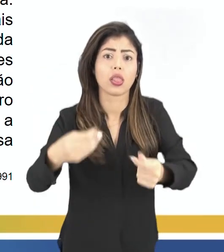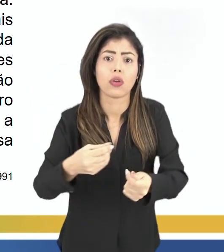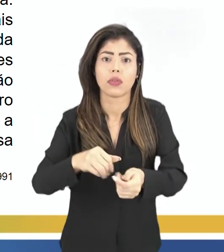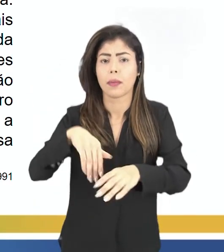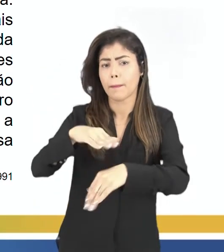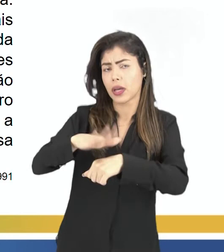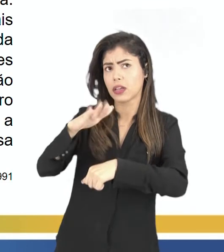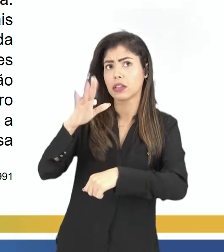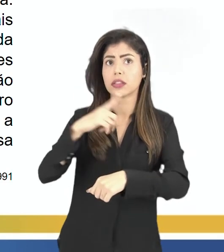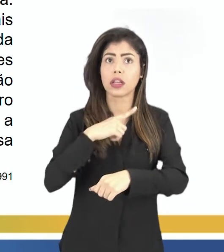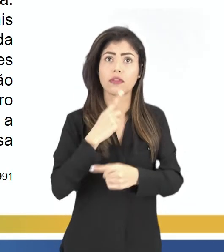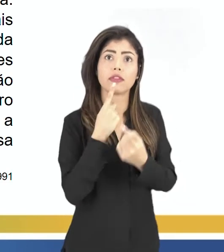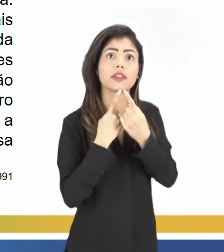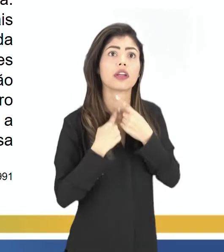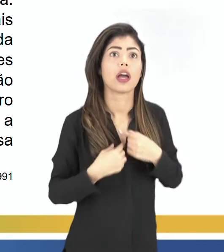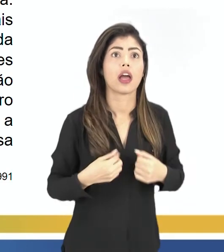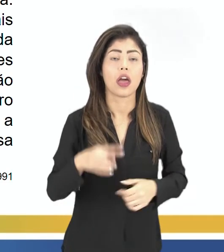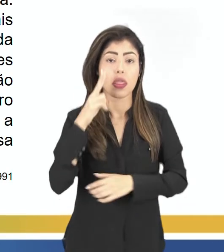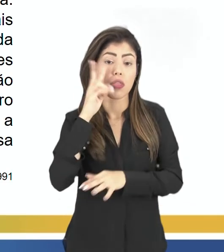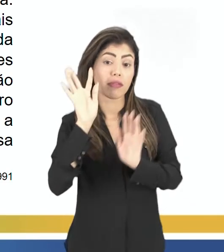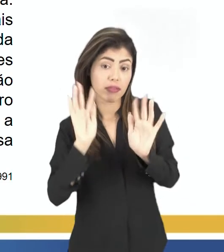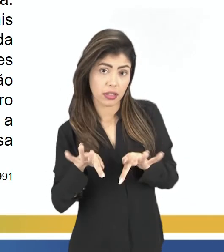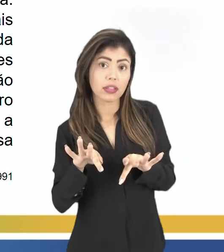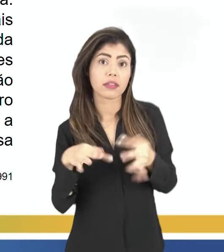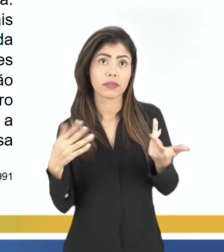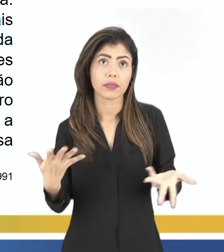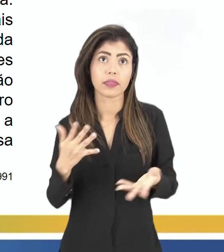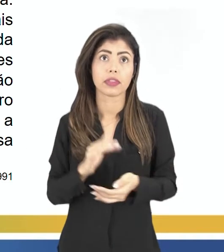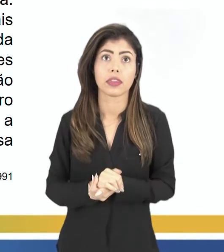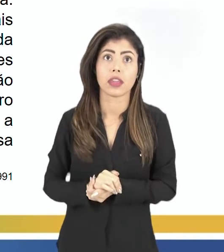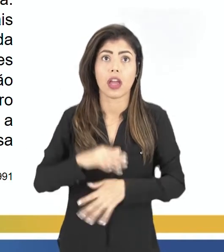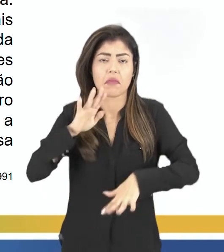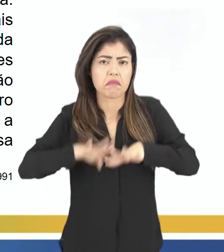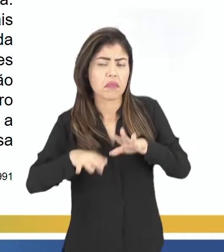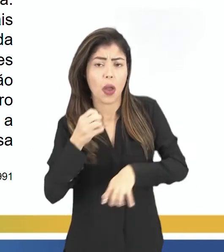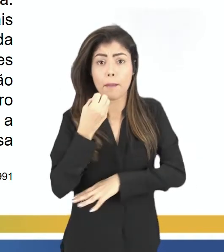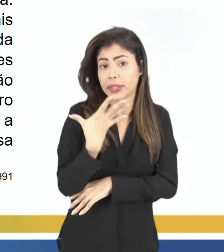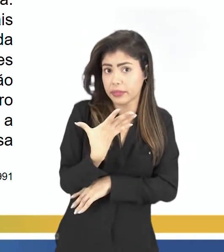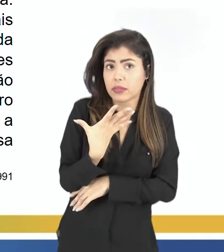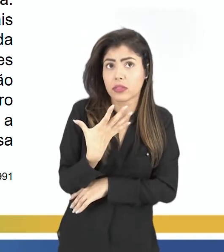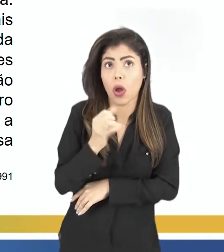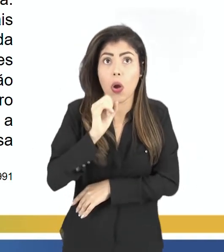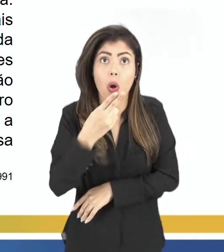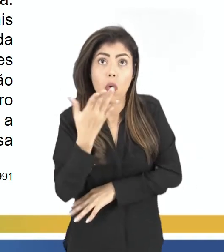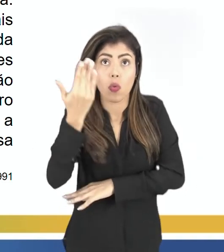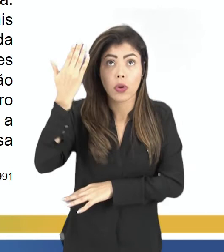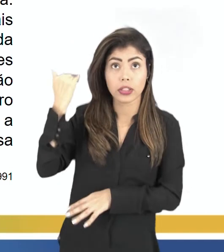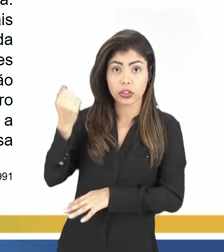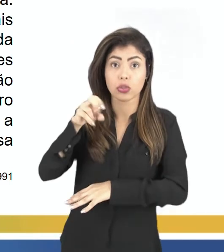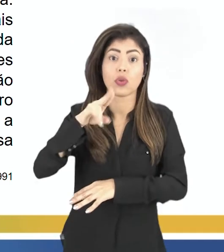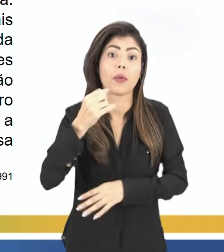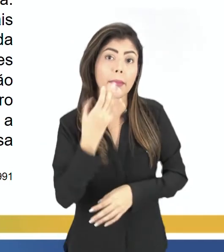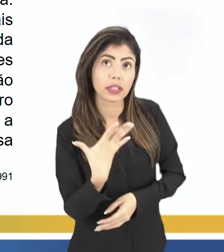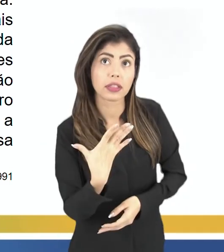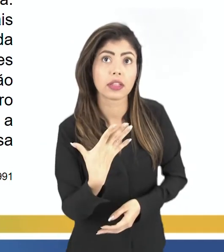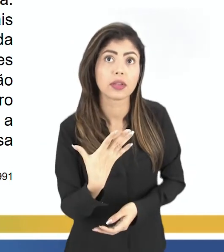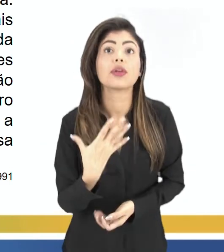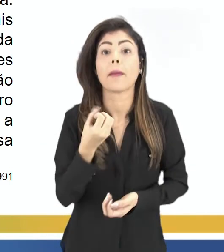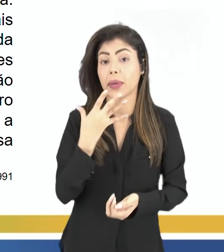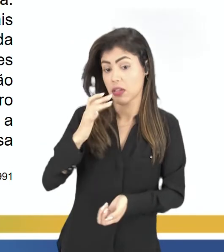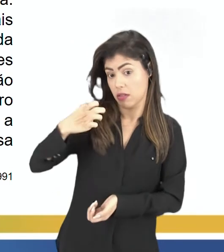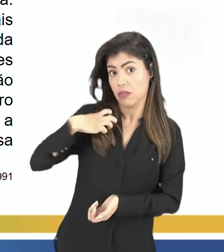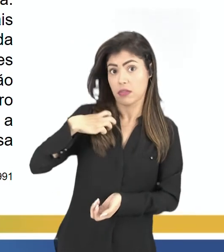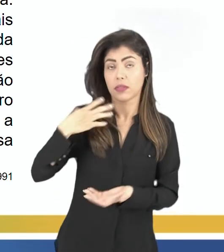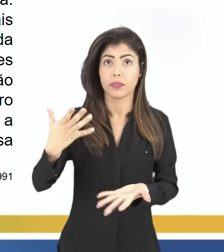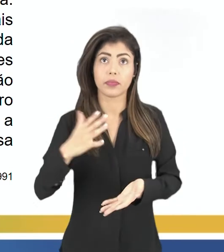é desejado no interesse desse fim, evidentemente tal fim será o bem, ou antes o sumo bem. Bem